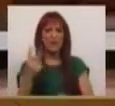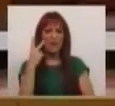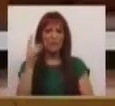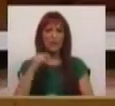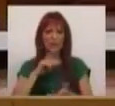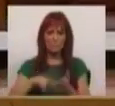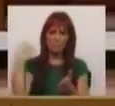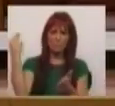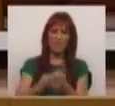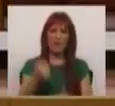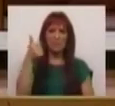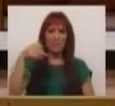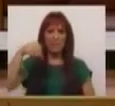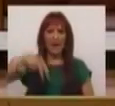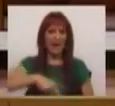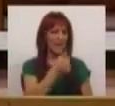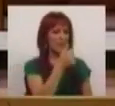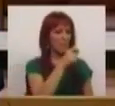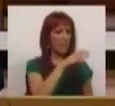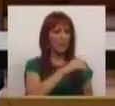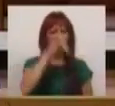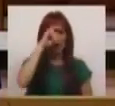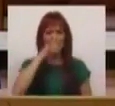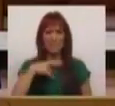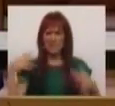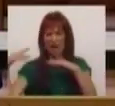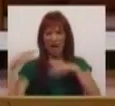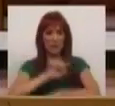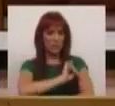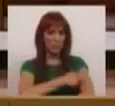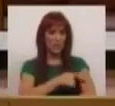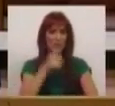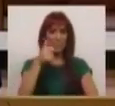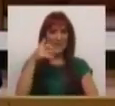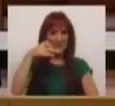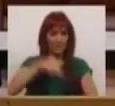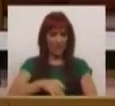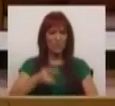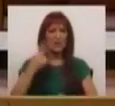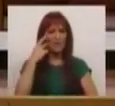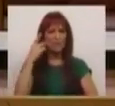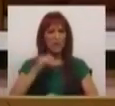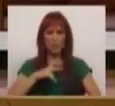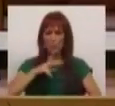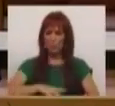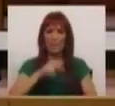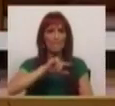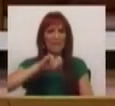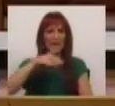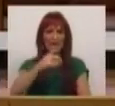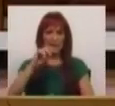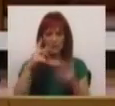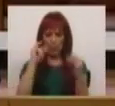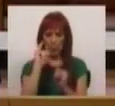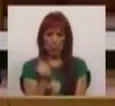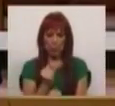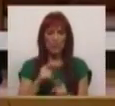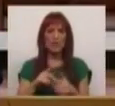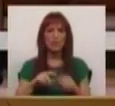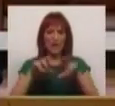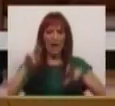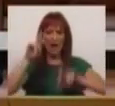ao colapso do BPN e do BES, que se lembram das guerras de poder no milénio BCP, que viram Portugal Telecom definhar e os